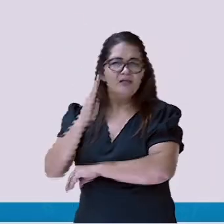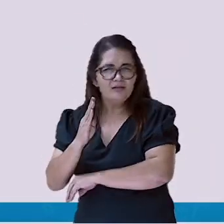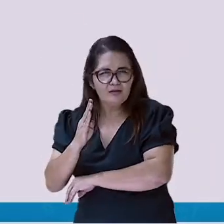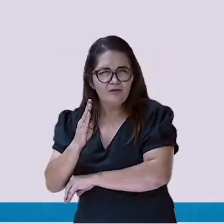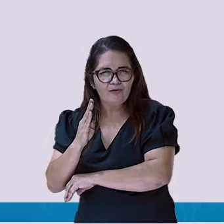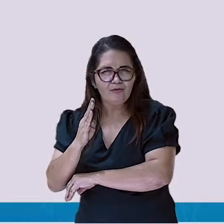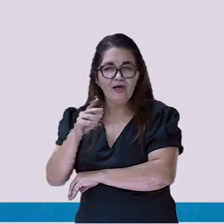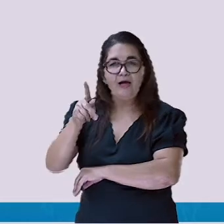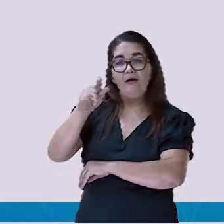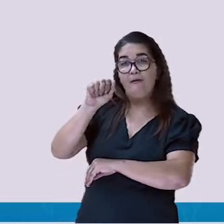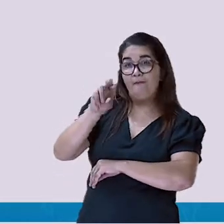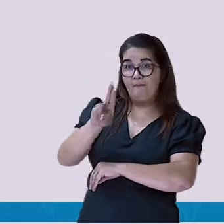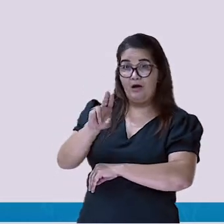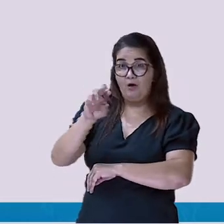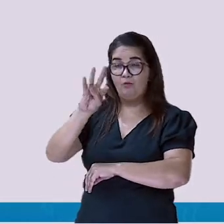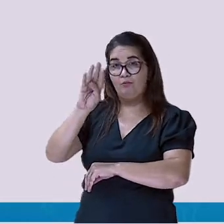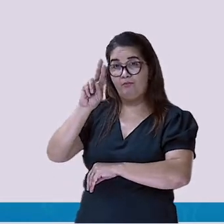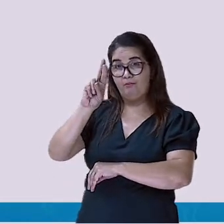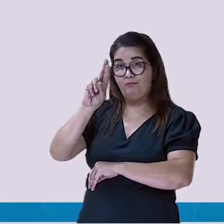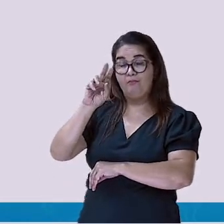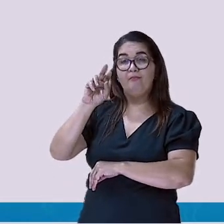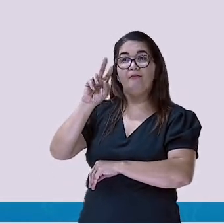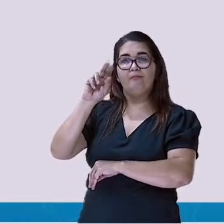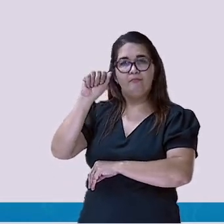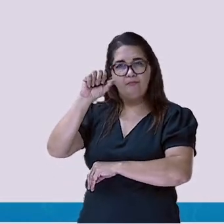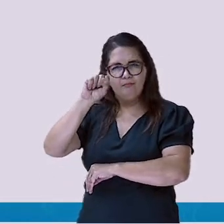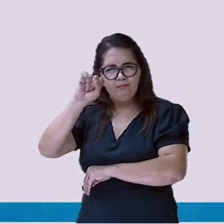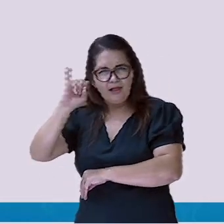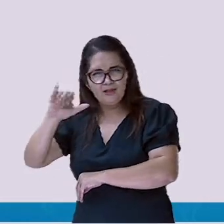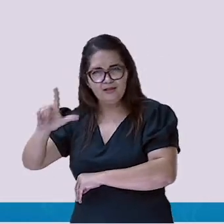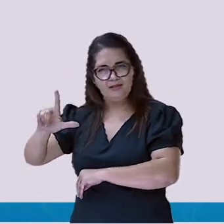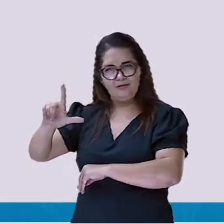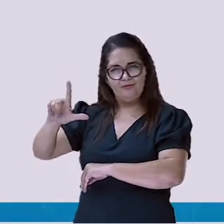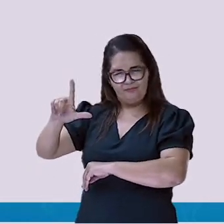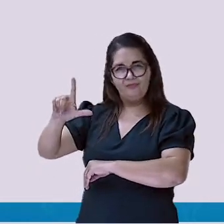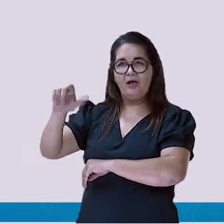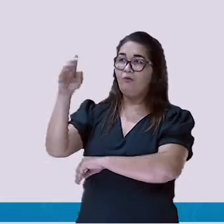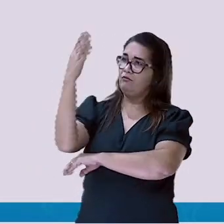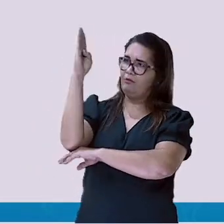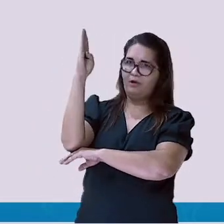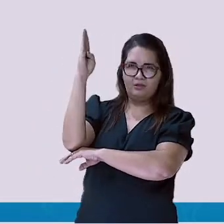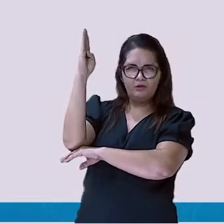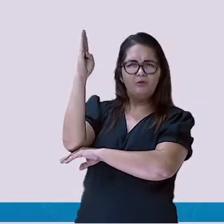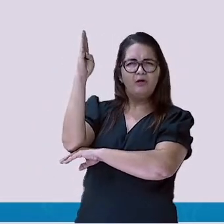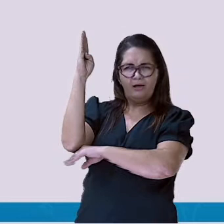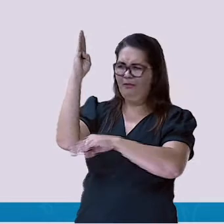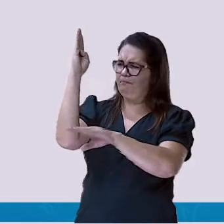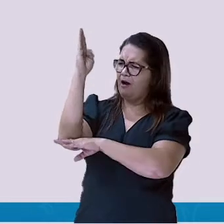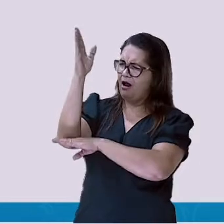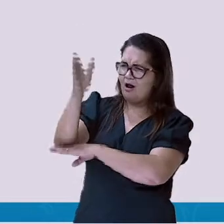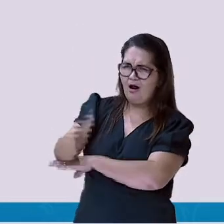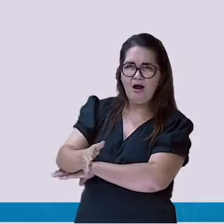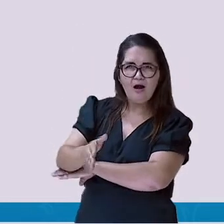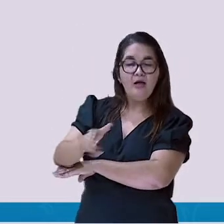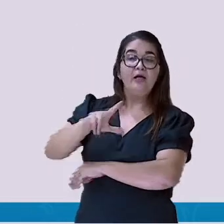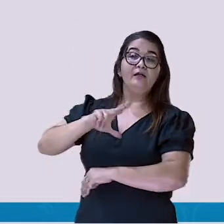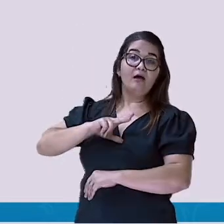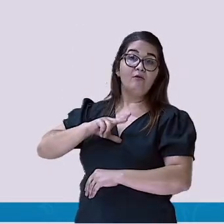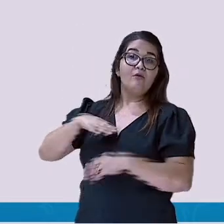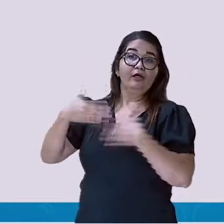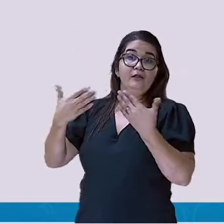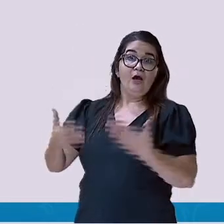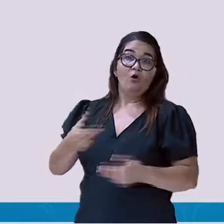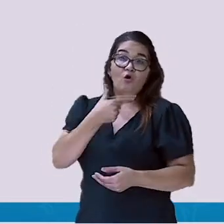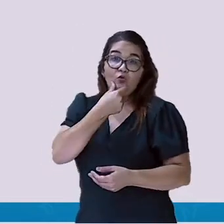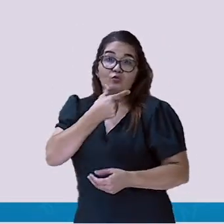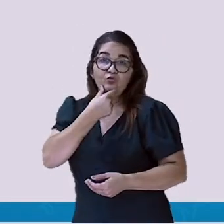teve um desmatamento muito grande nessa época, que reduziu muito a Mata Atlântica. E hoje, né, na Mata Atlântica existem cerca